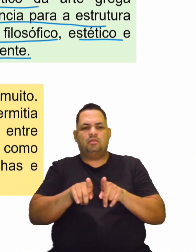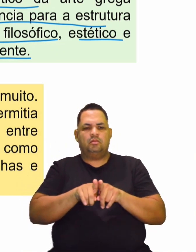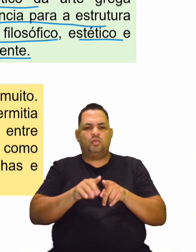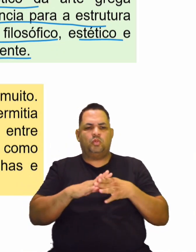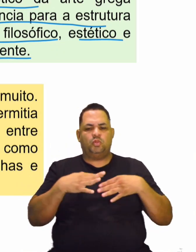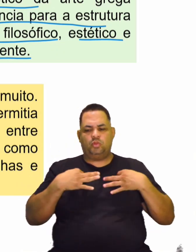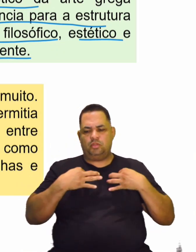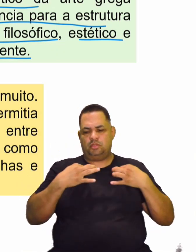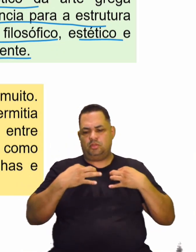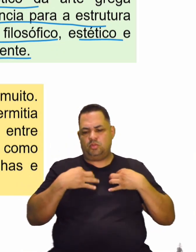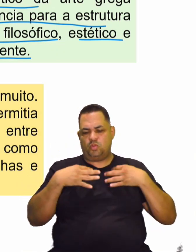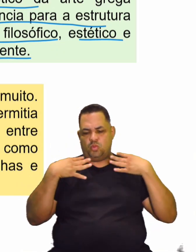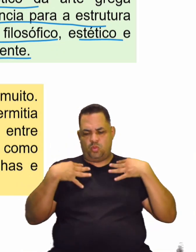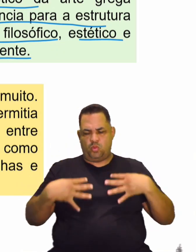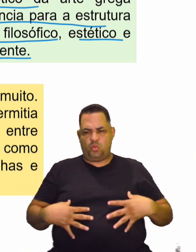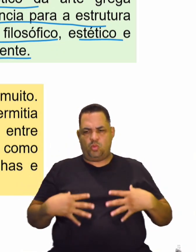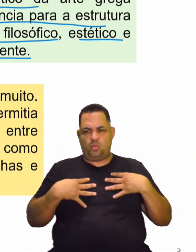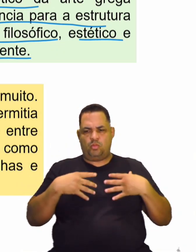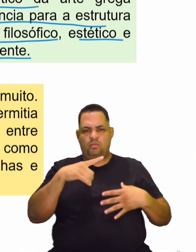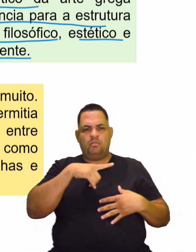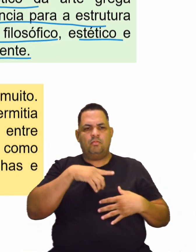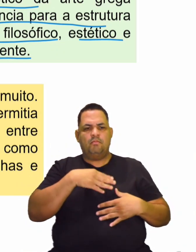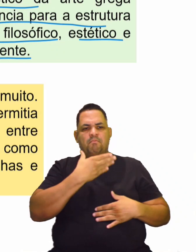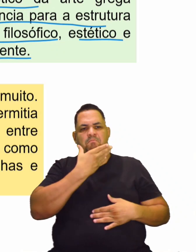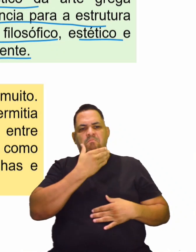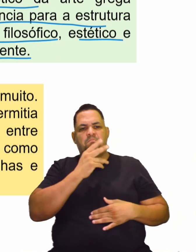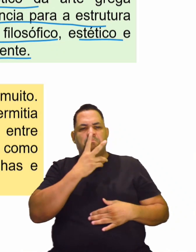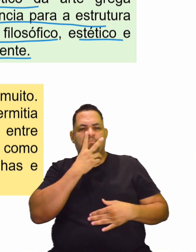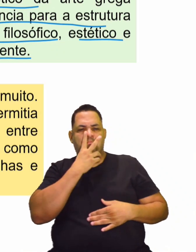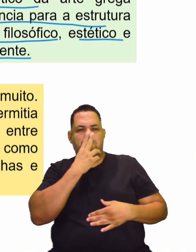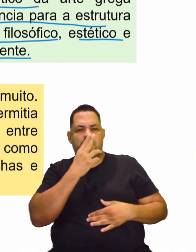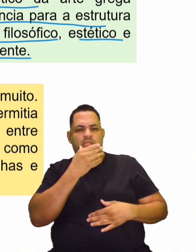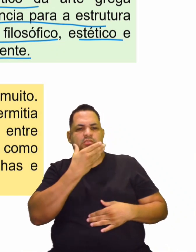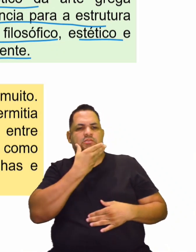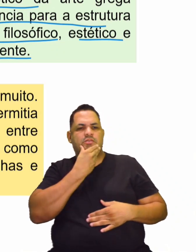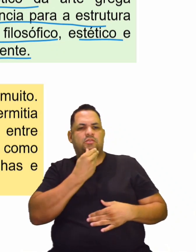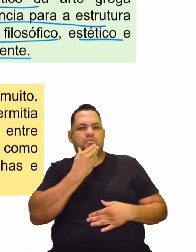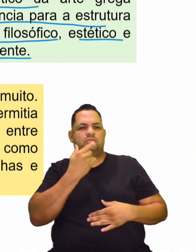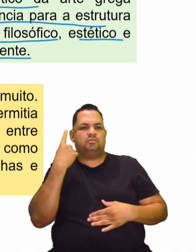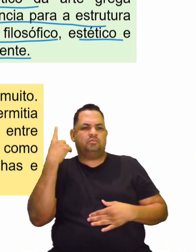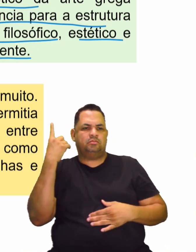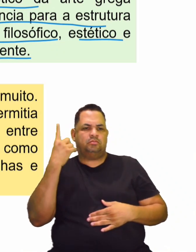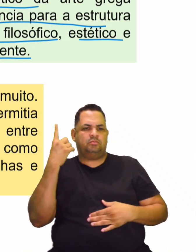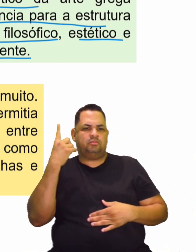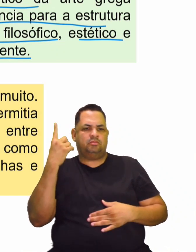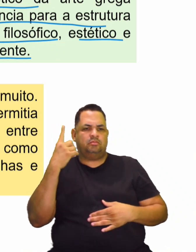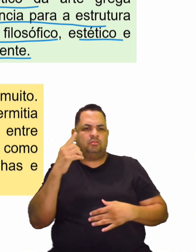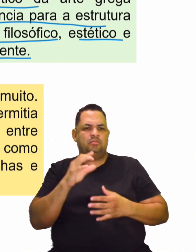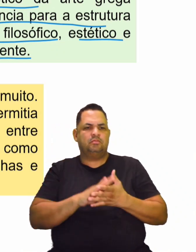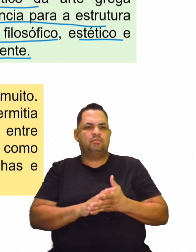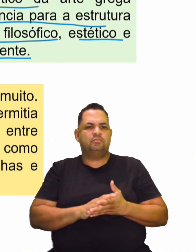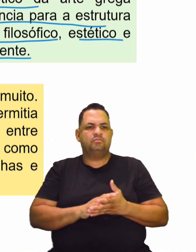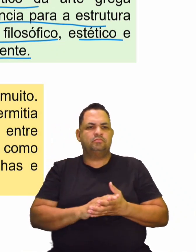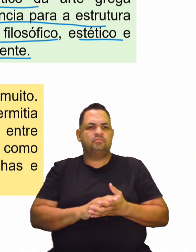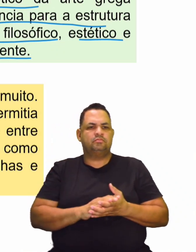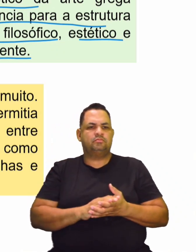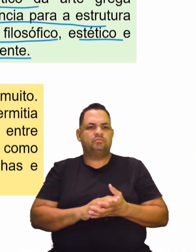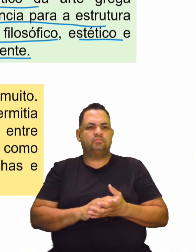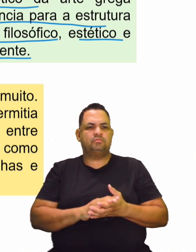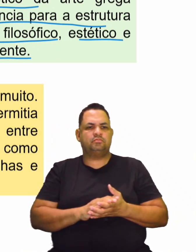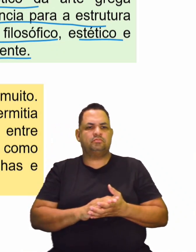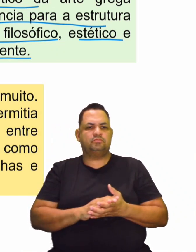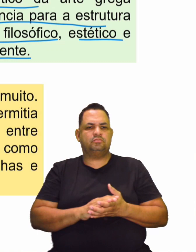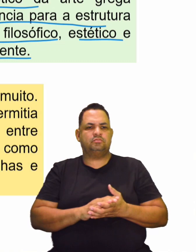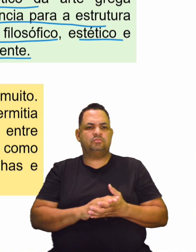corpo. Parece uma escultura masculina, né? Está dando para observar direito. Interessante também destacar, estudante, que